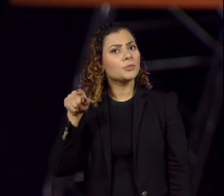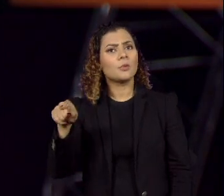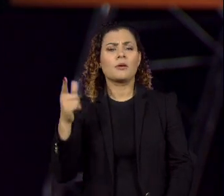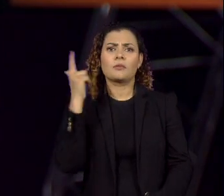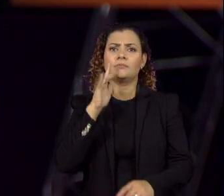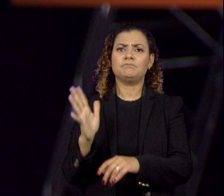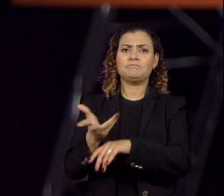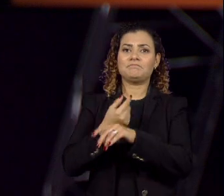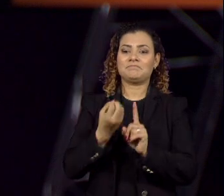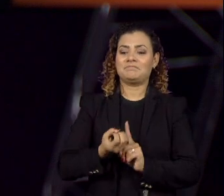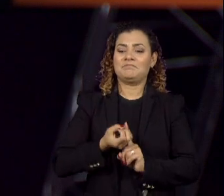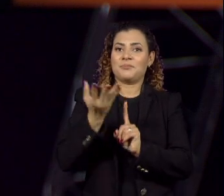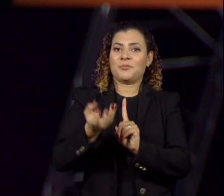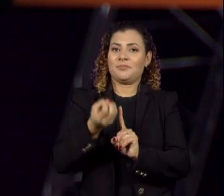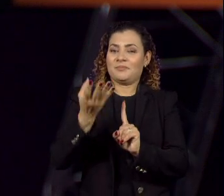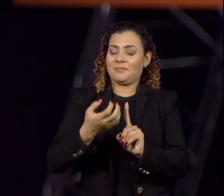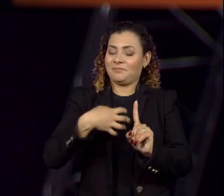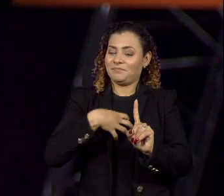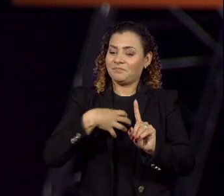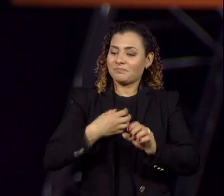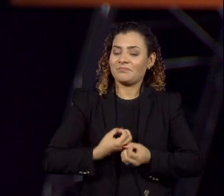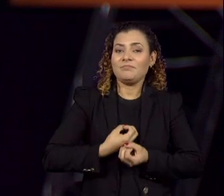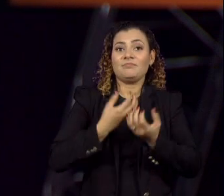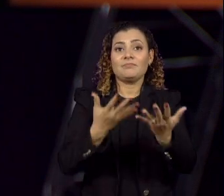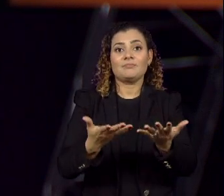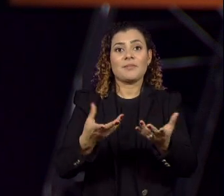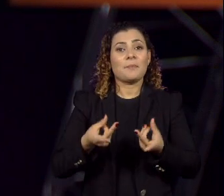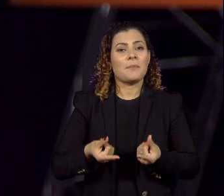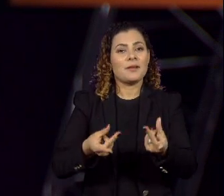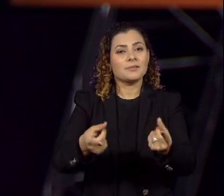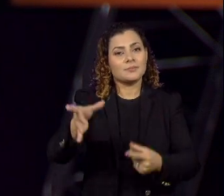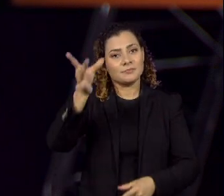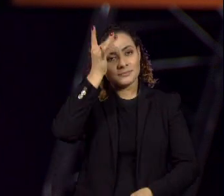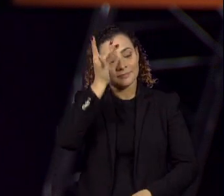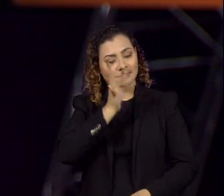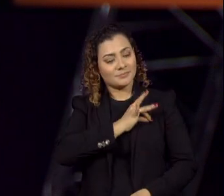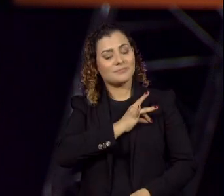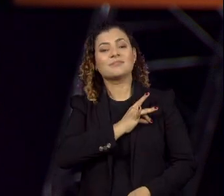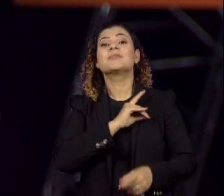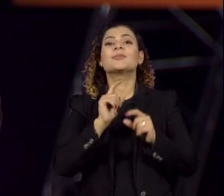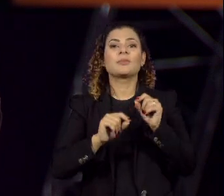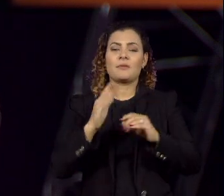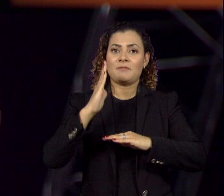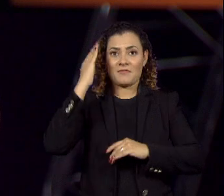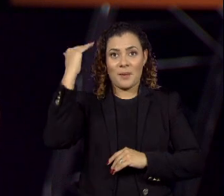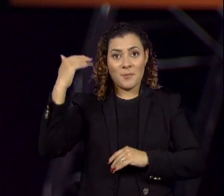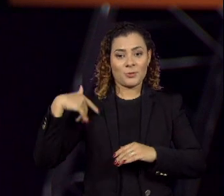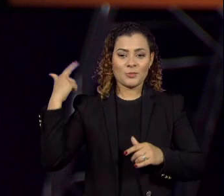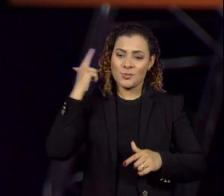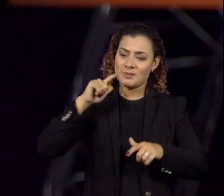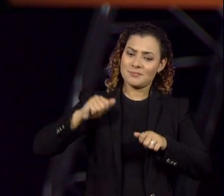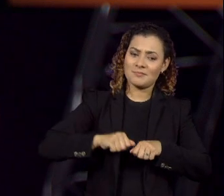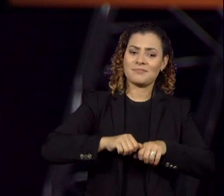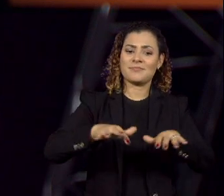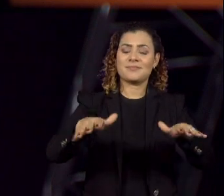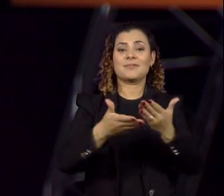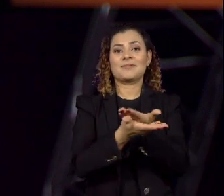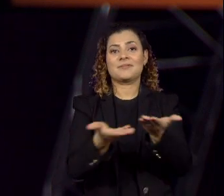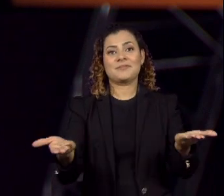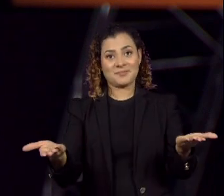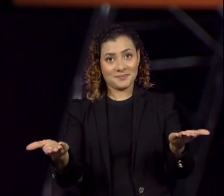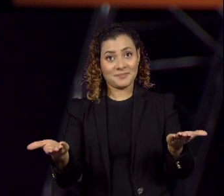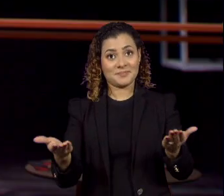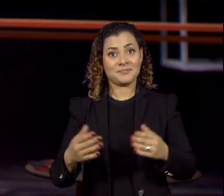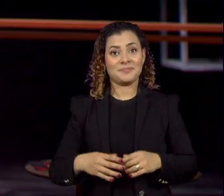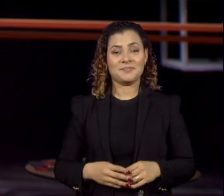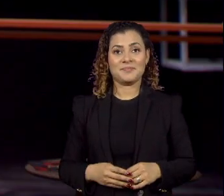estilo poético e encenar espetáculos que ficariam para sempre no seu repertório pelo sucesso que alcançaram junto ao público e à